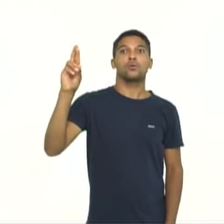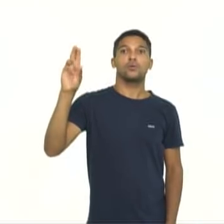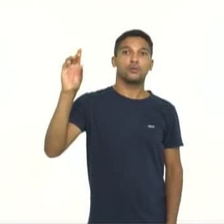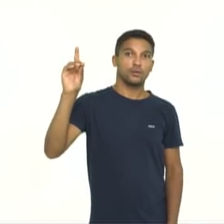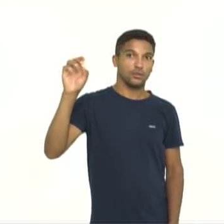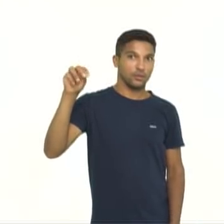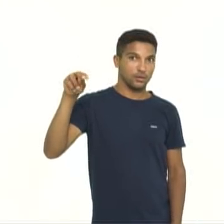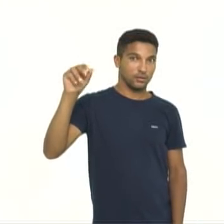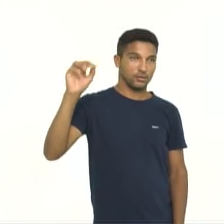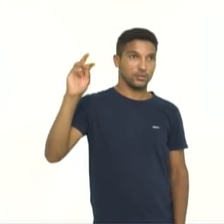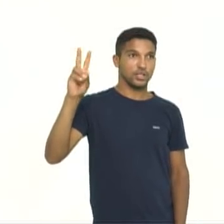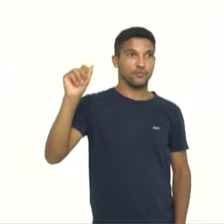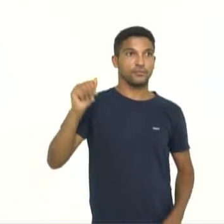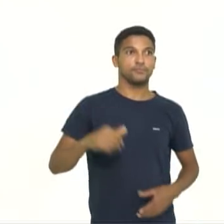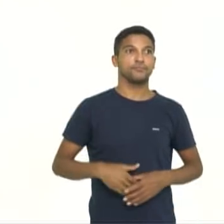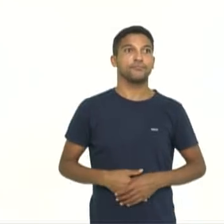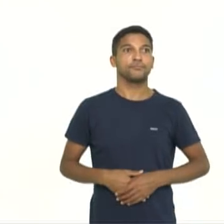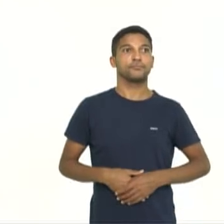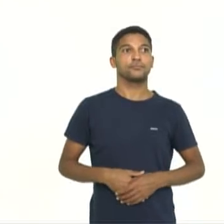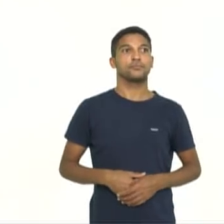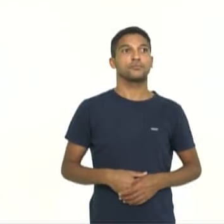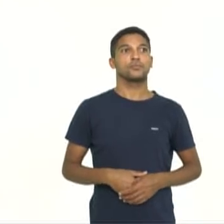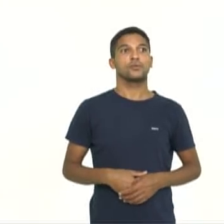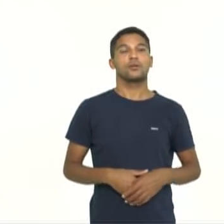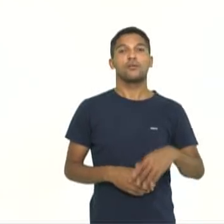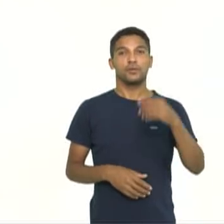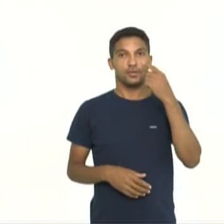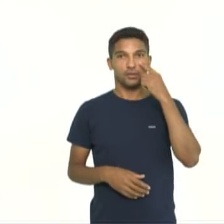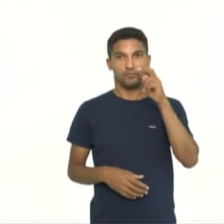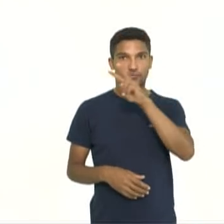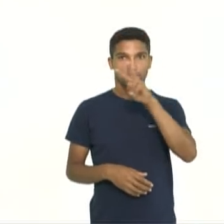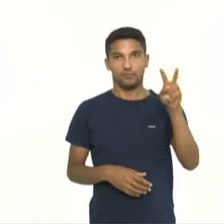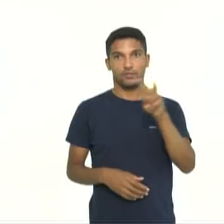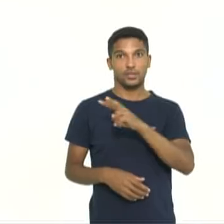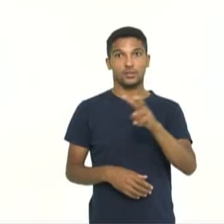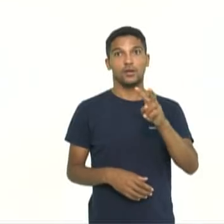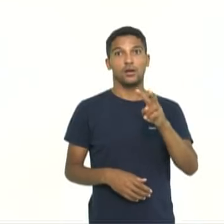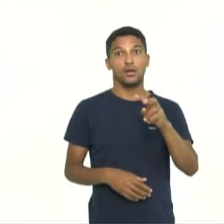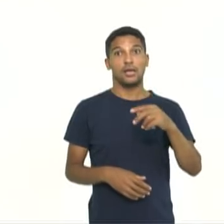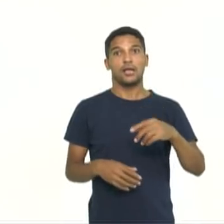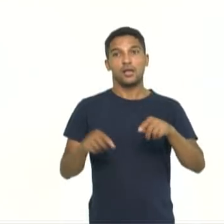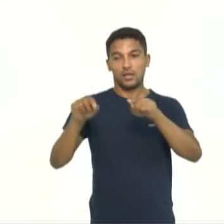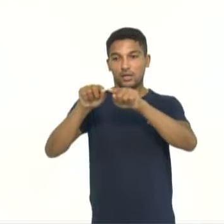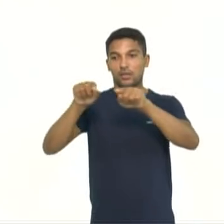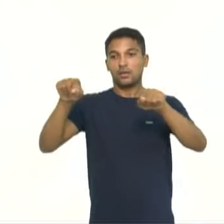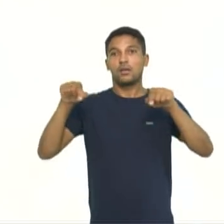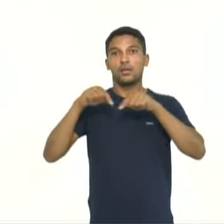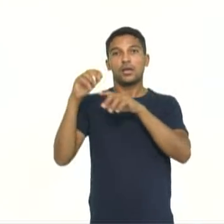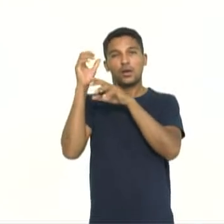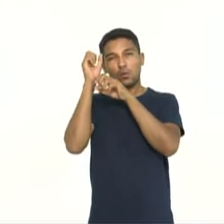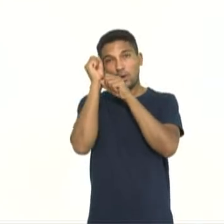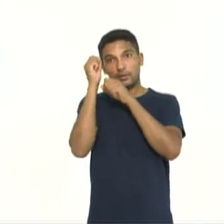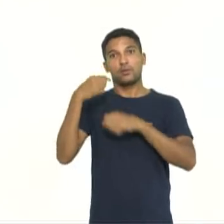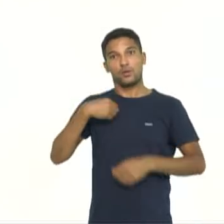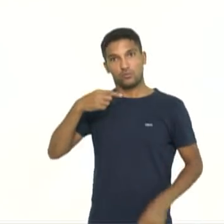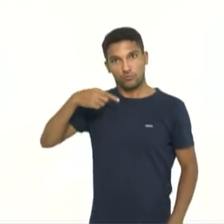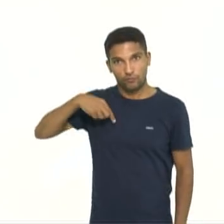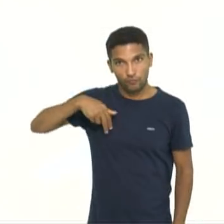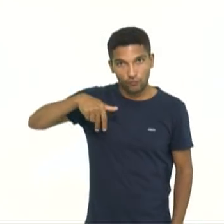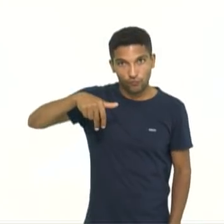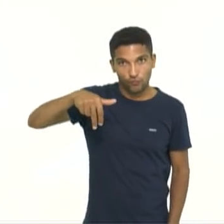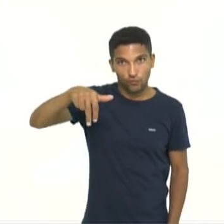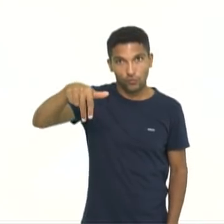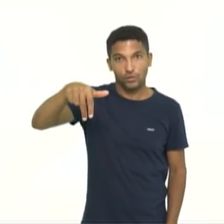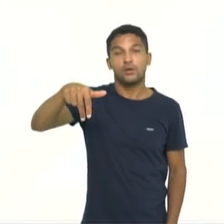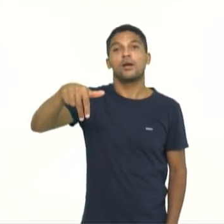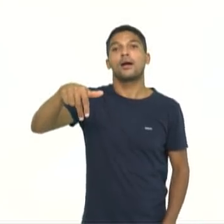nem, não, né? Exemplos, fui ao quarto e peguei meus materiais. Duas ações, ir até o quarto e pegar, né? Então,